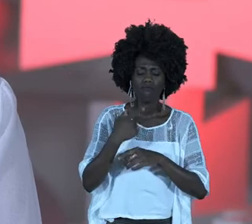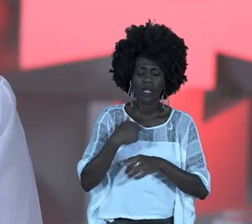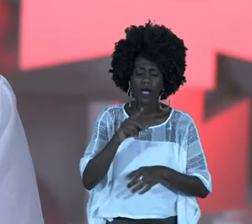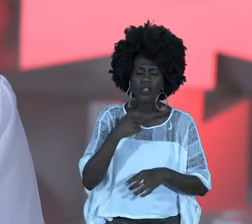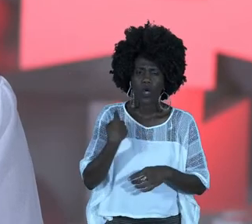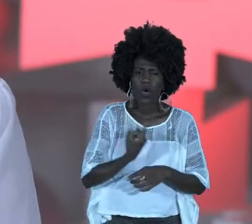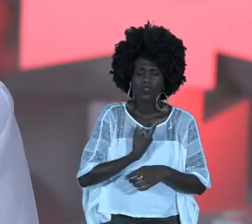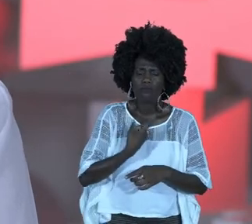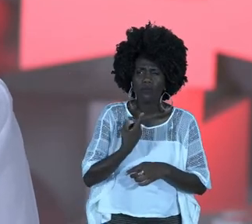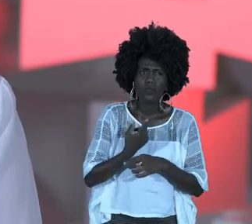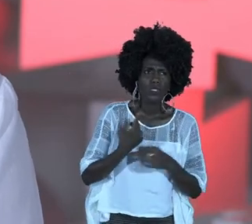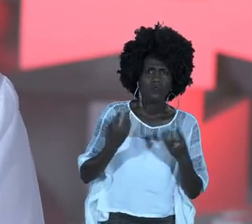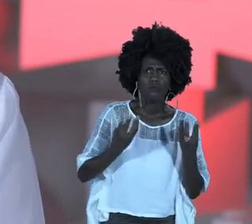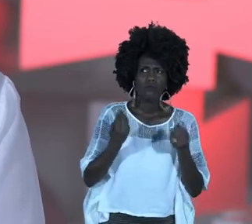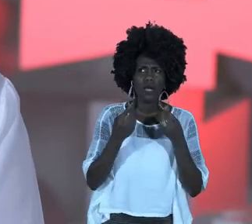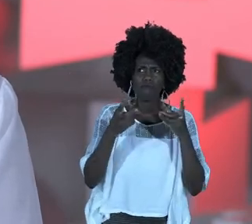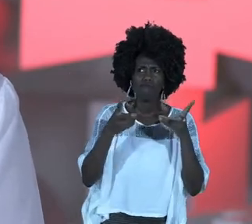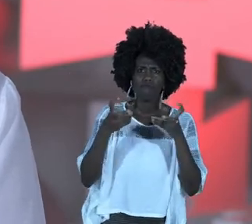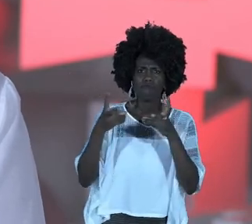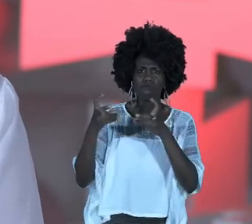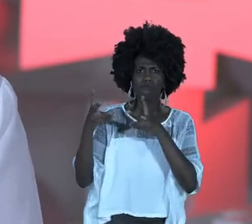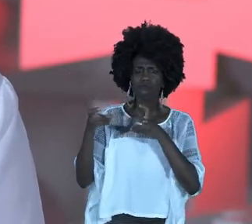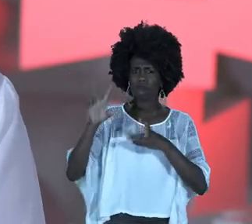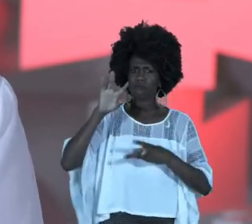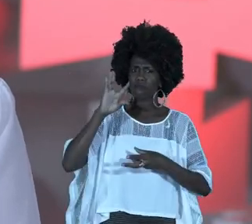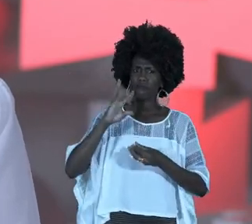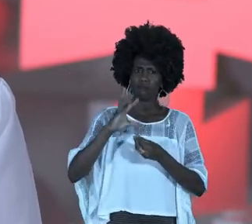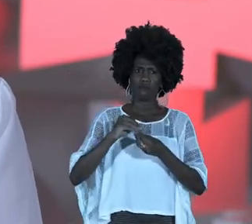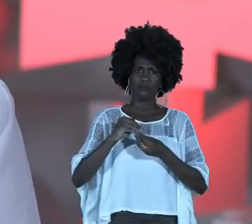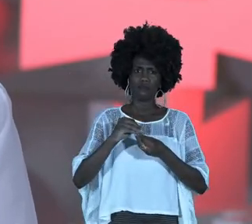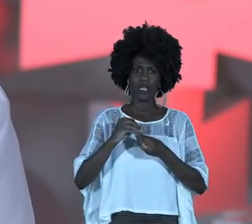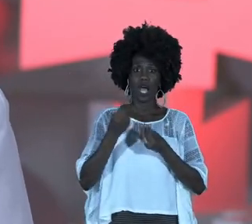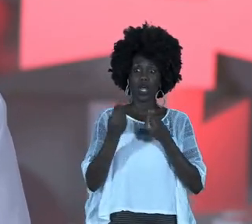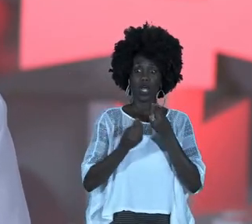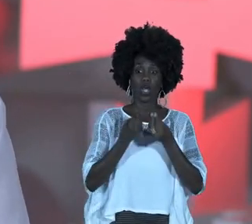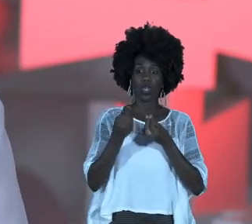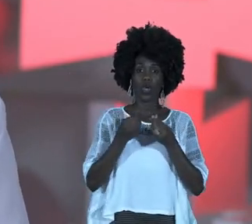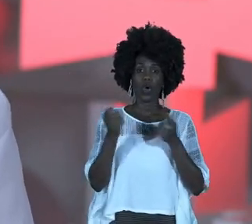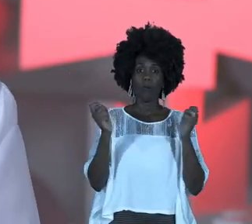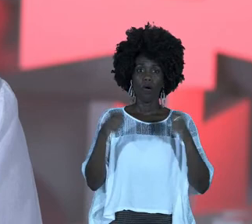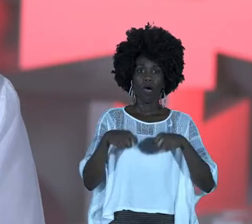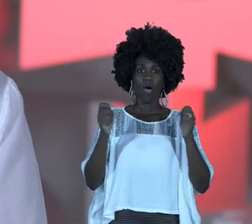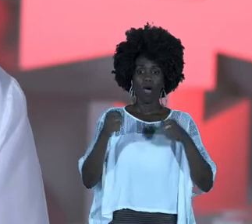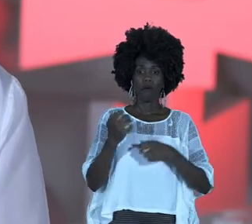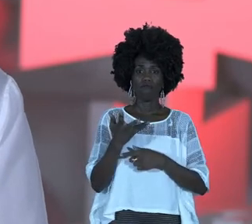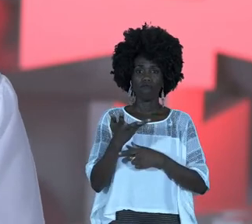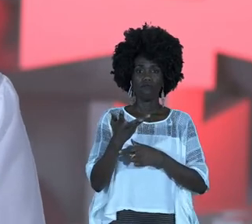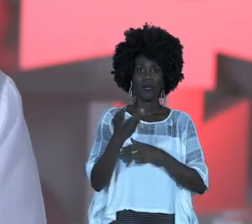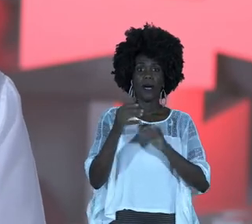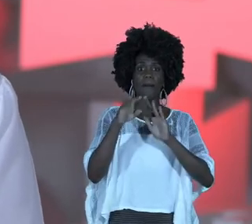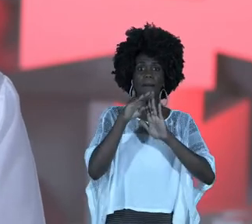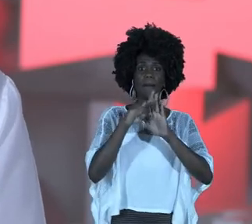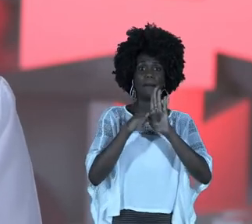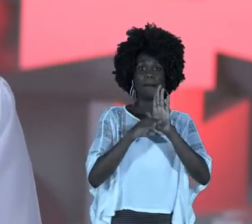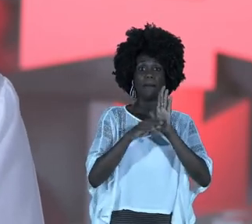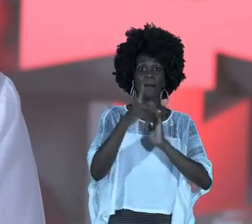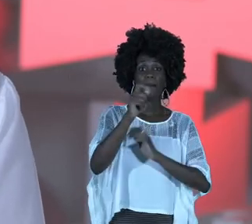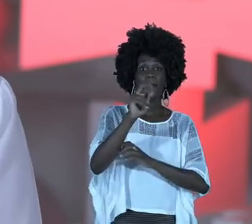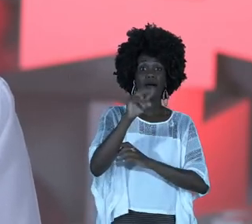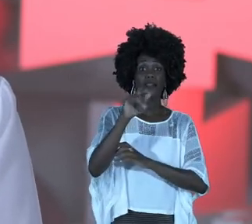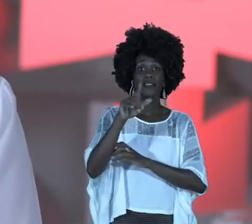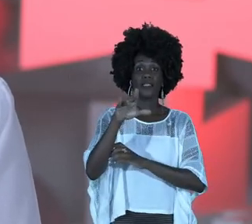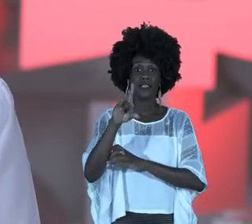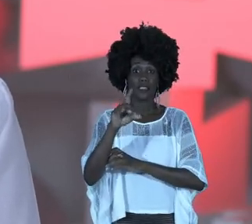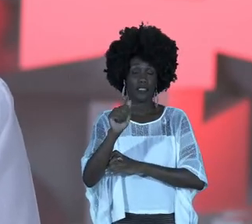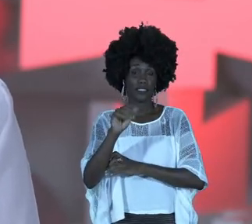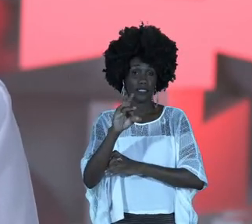despertar a percepção para a questão da espacialidade nas artes. A espacialidade nas artes é uma